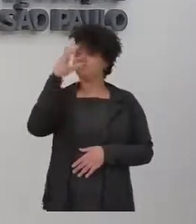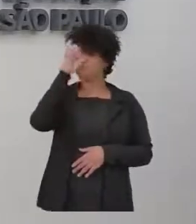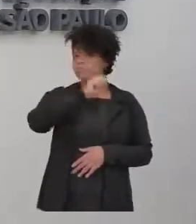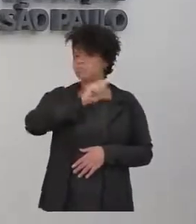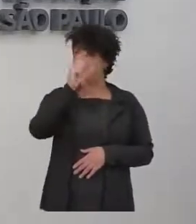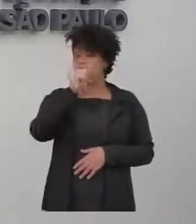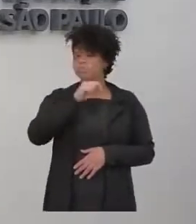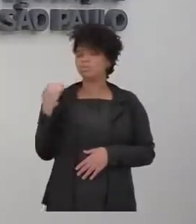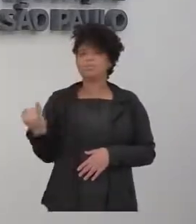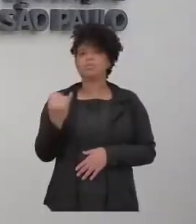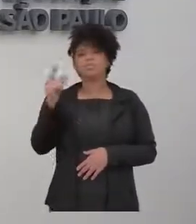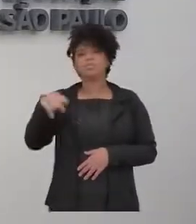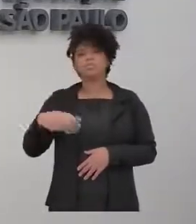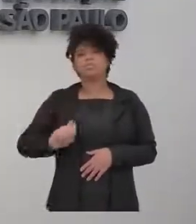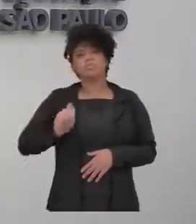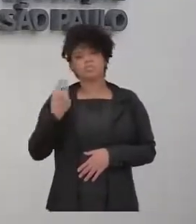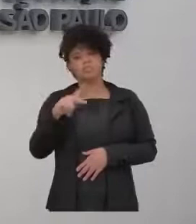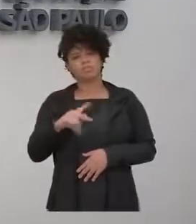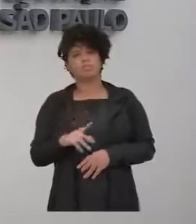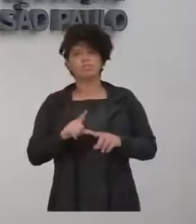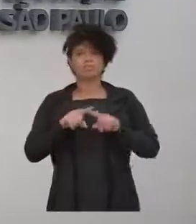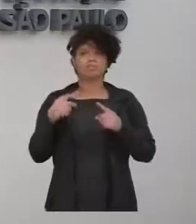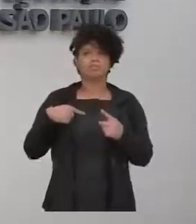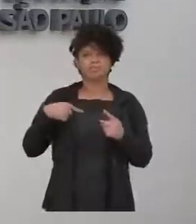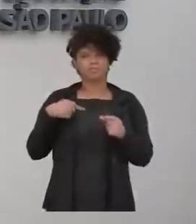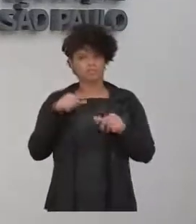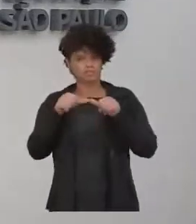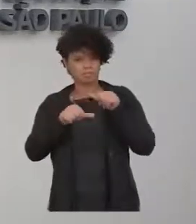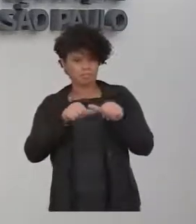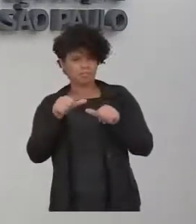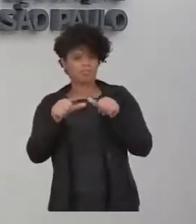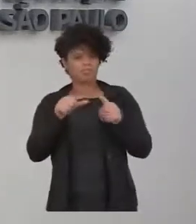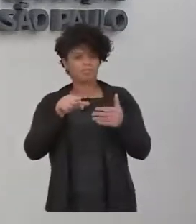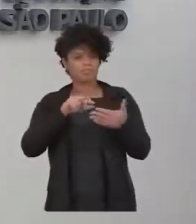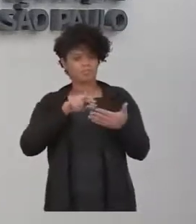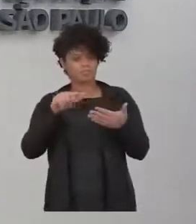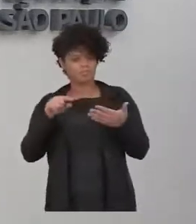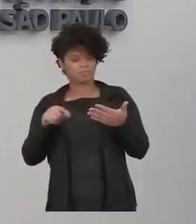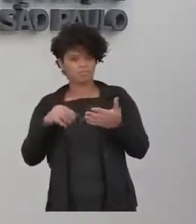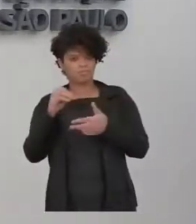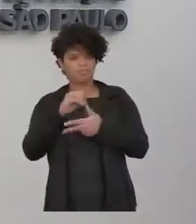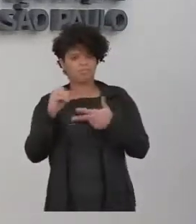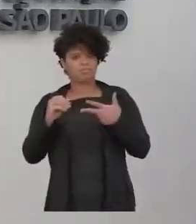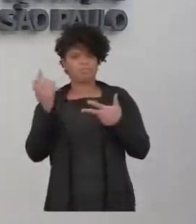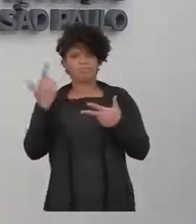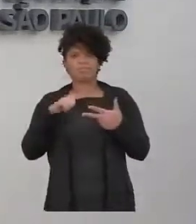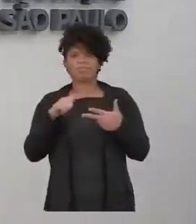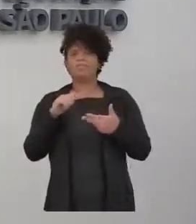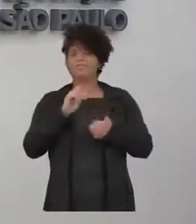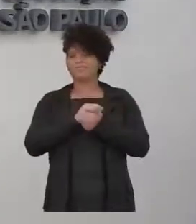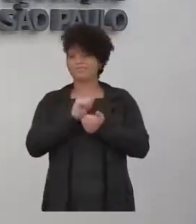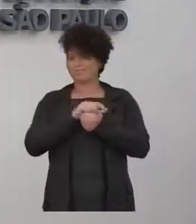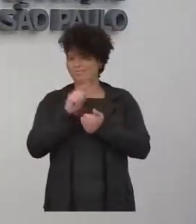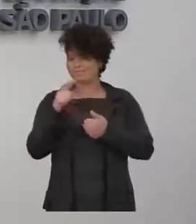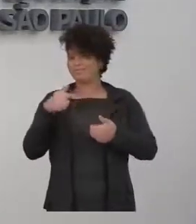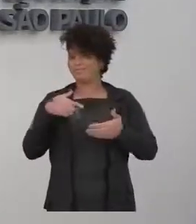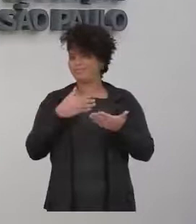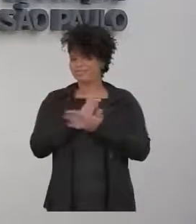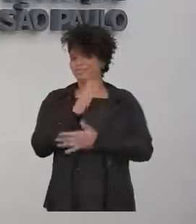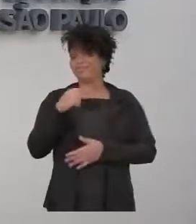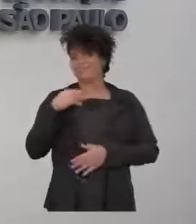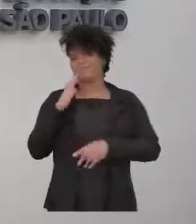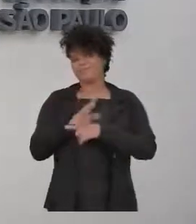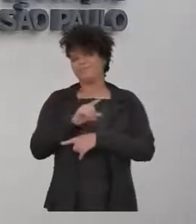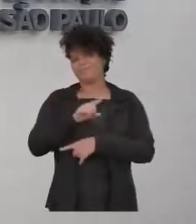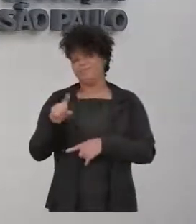conhecimento seja válido para a sua vida. Pô, mas se a gente pode ajudar você a fazer um vestibular com qualidade e passar na prova, é claro que a gente vai fazer isso. E